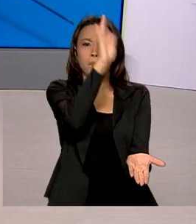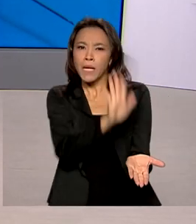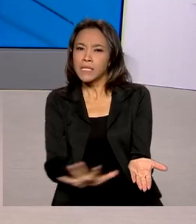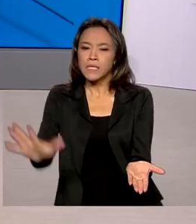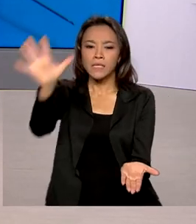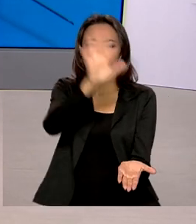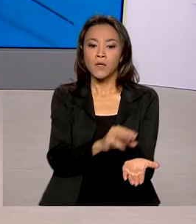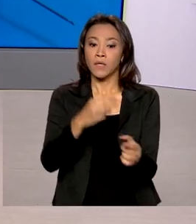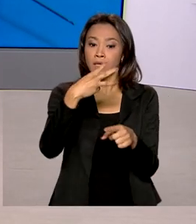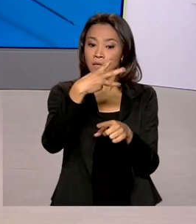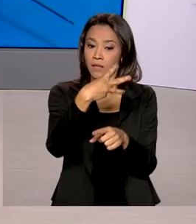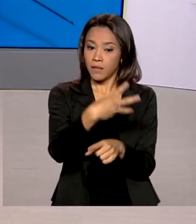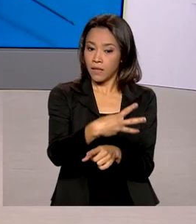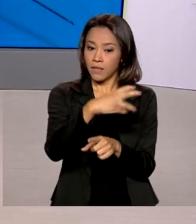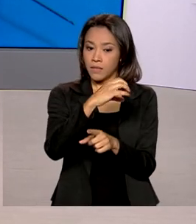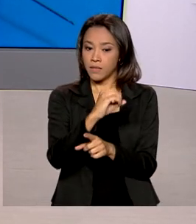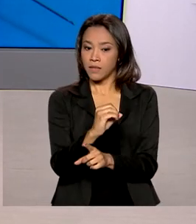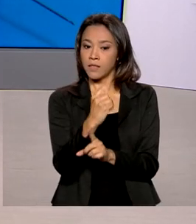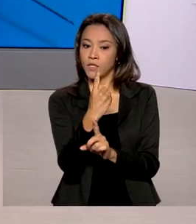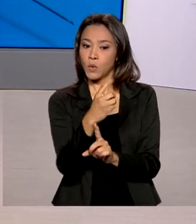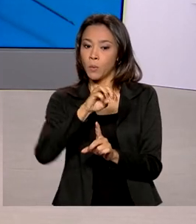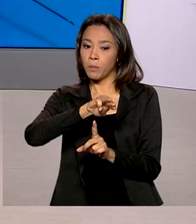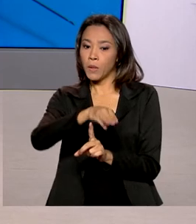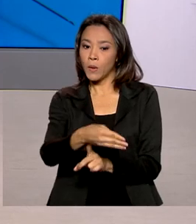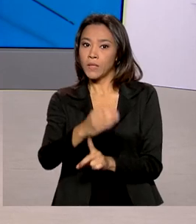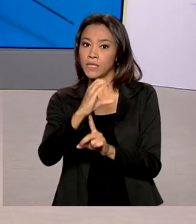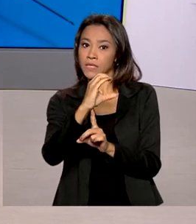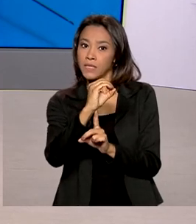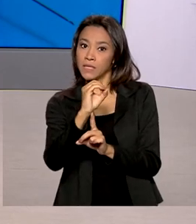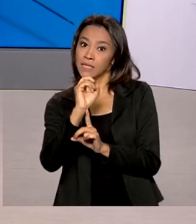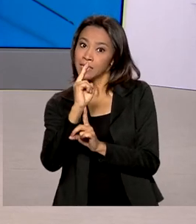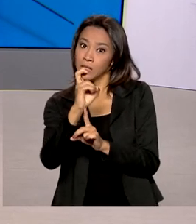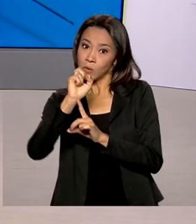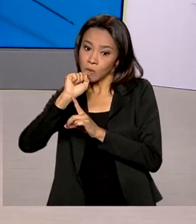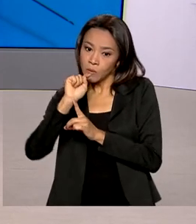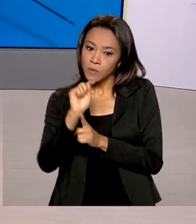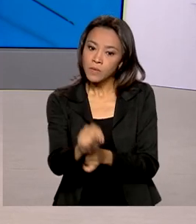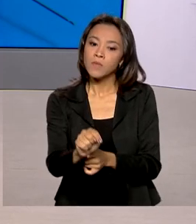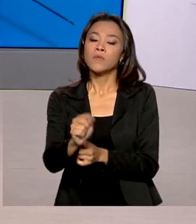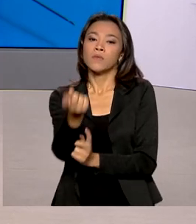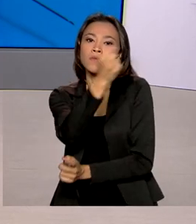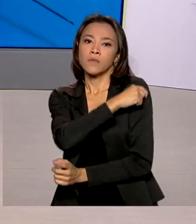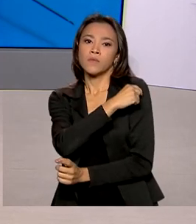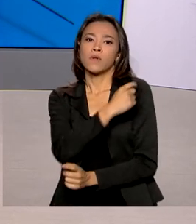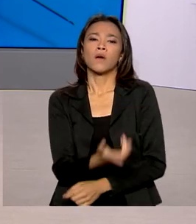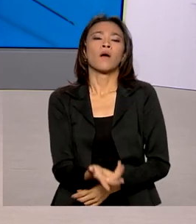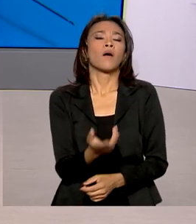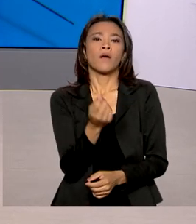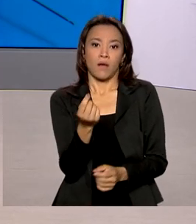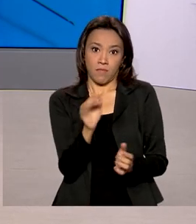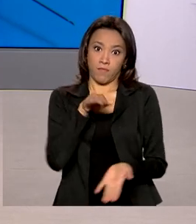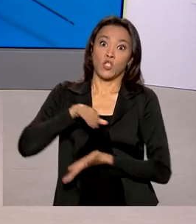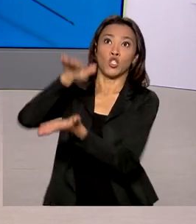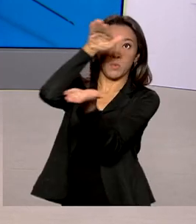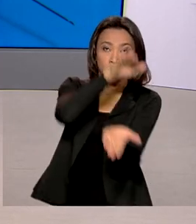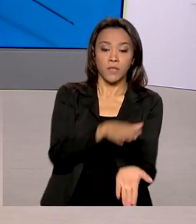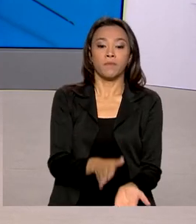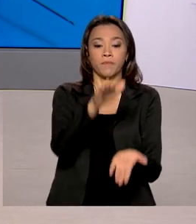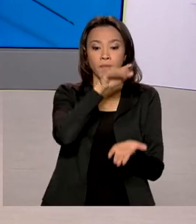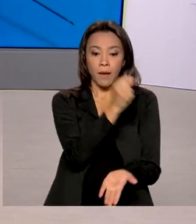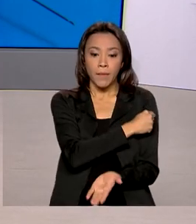301 milhões e 5 mil doses de vacinas. As doses aplicadas ultrapassam 243